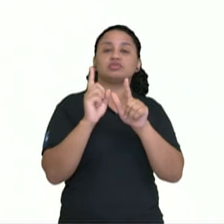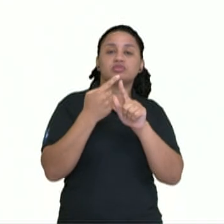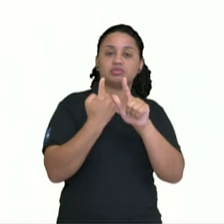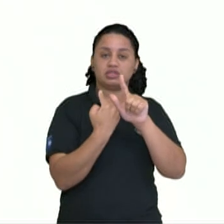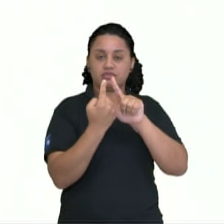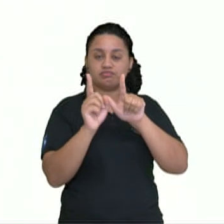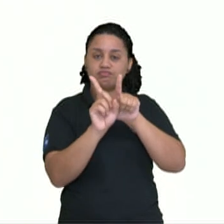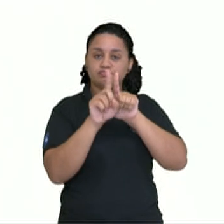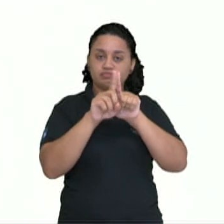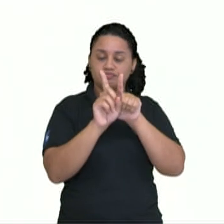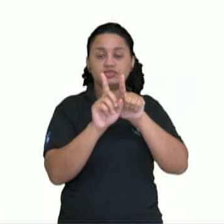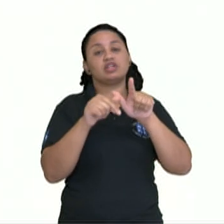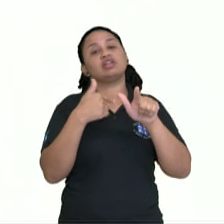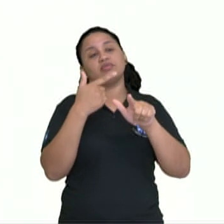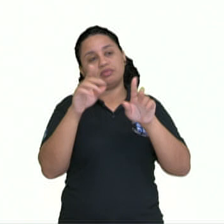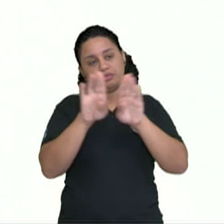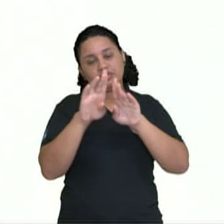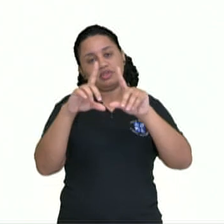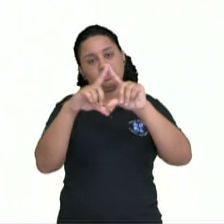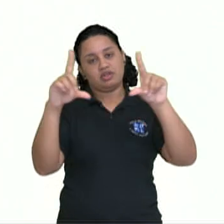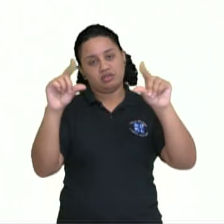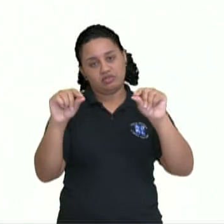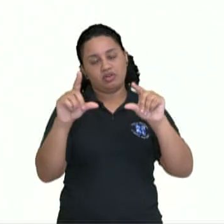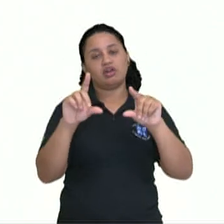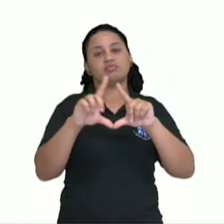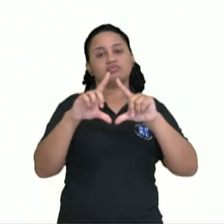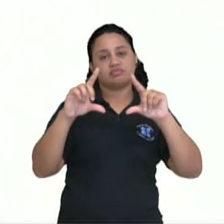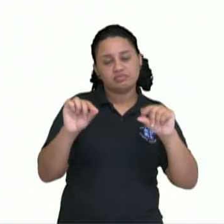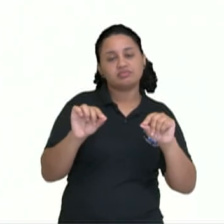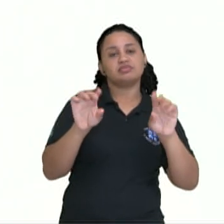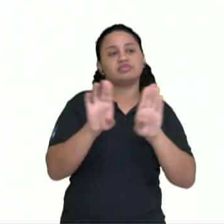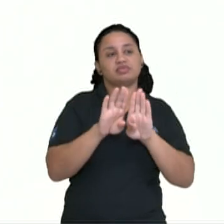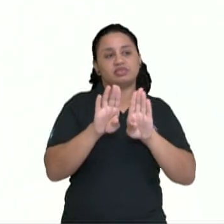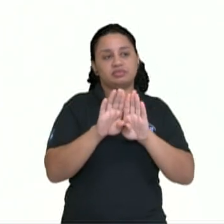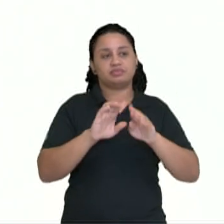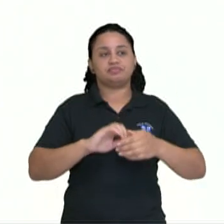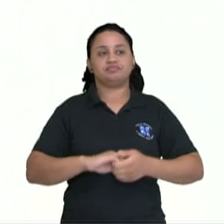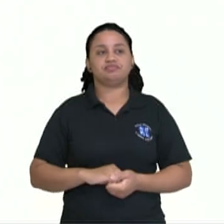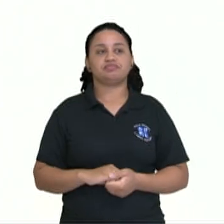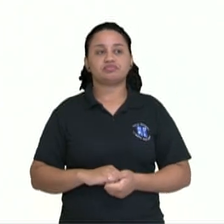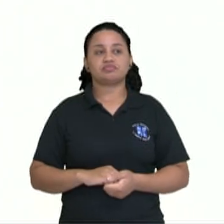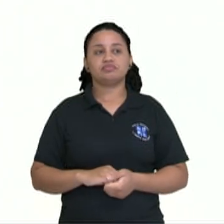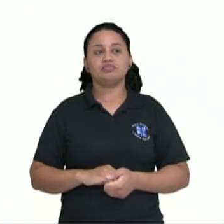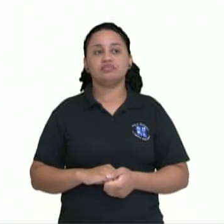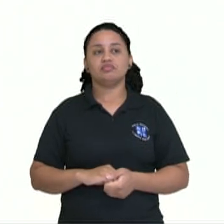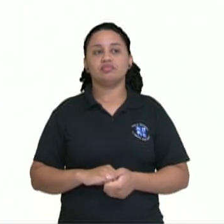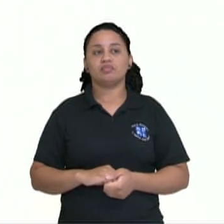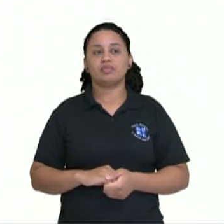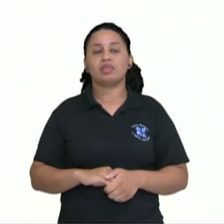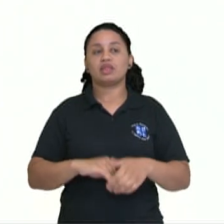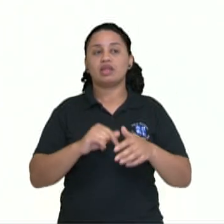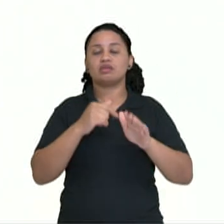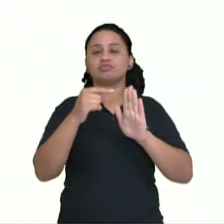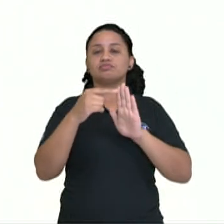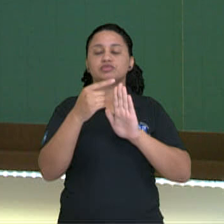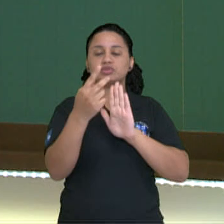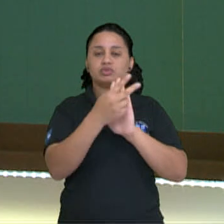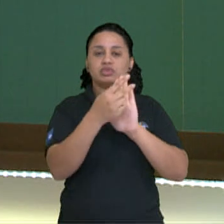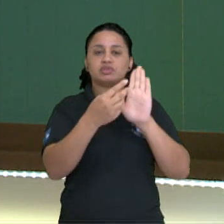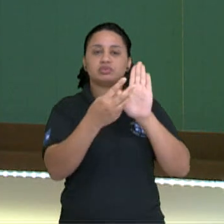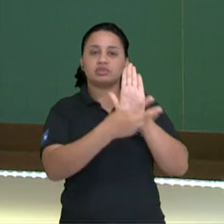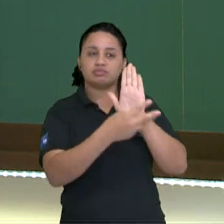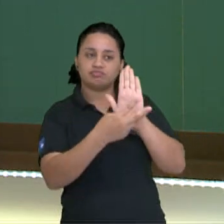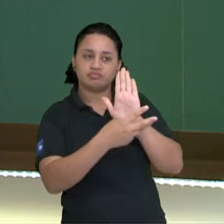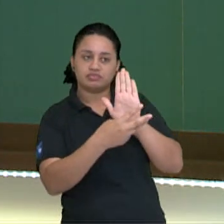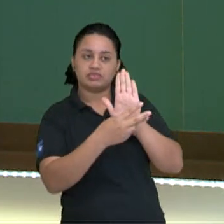redução do segundo e do terceiro quadrante para o primeiro. Então, aqui nos demais quadrantes, no